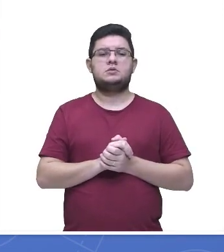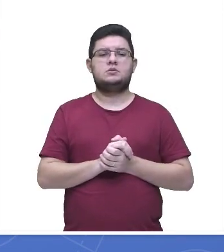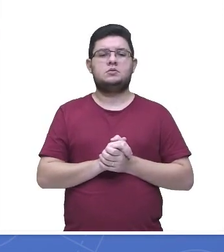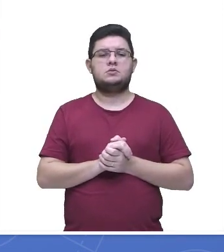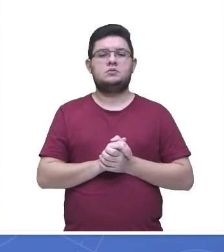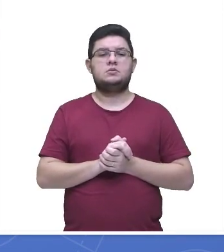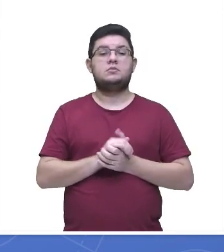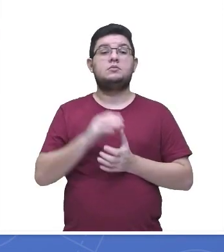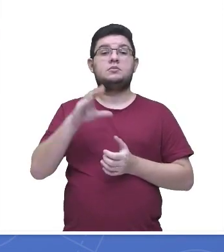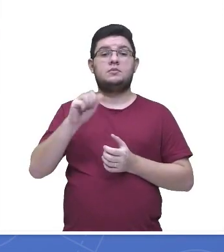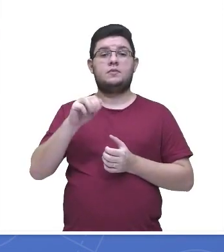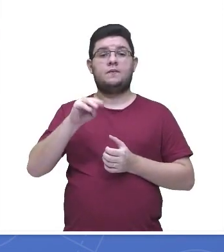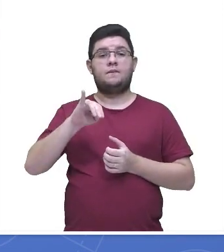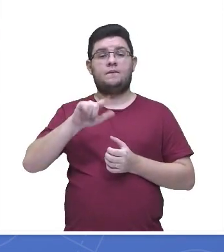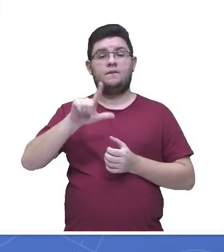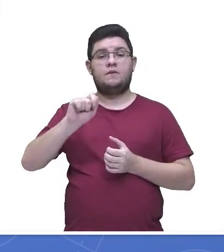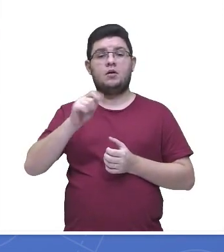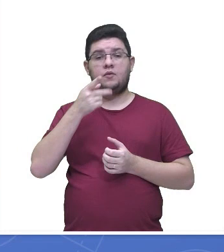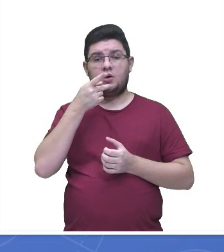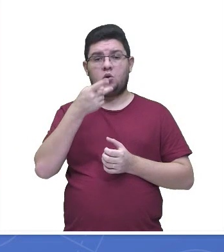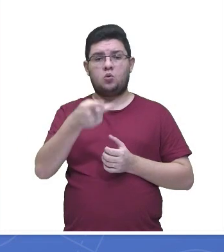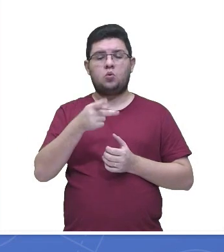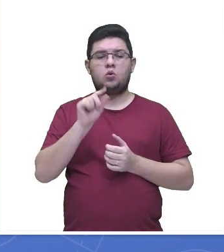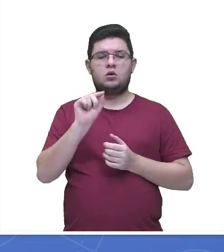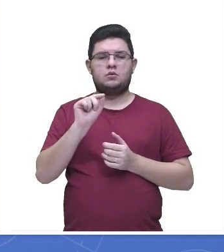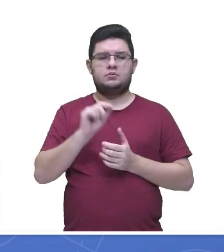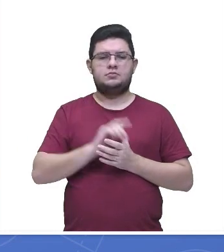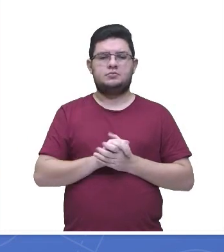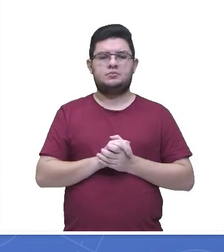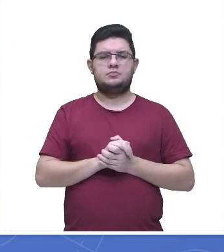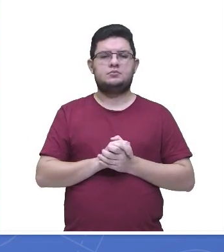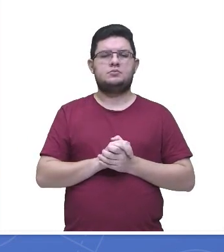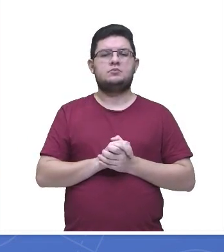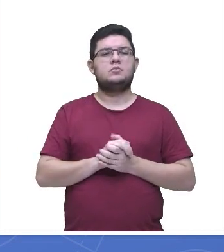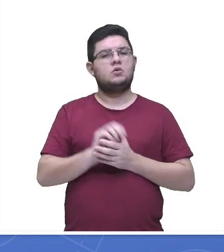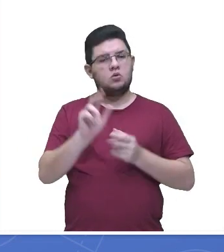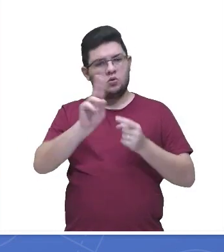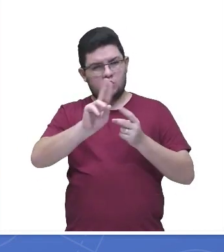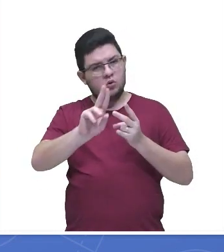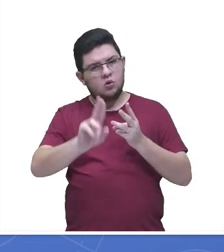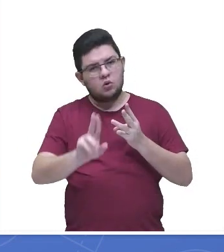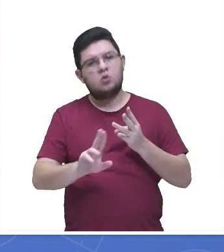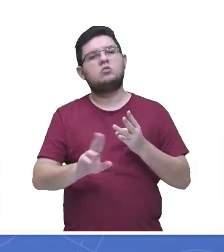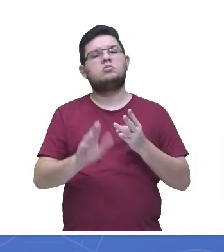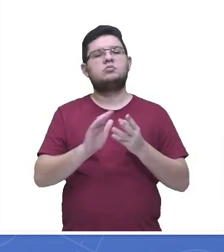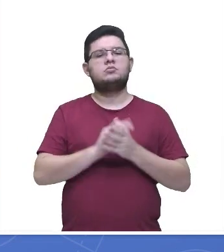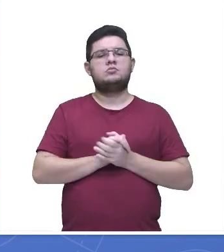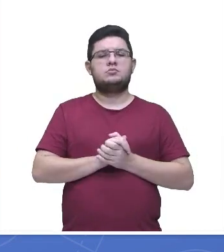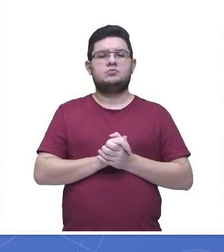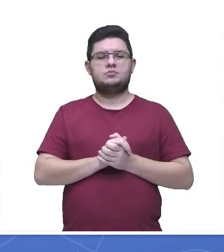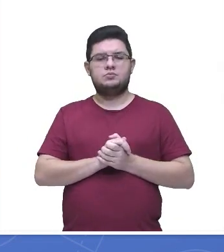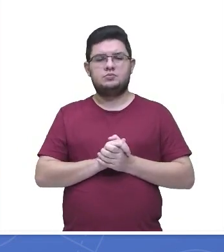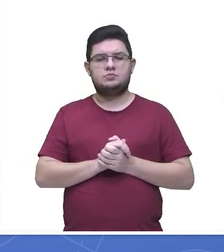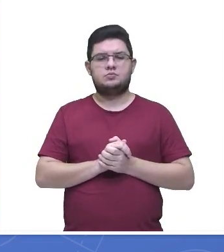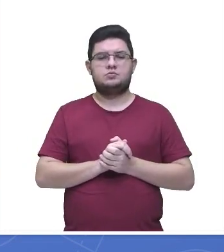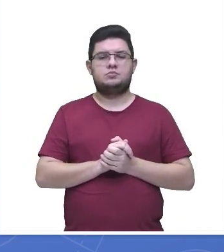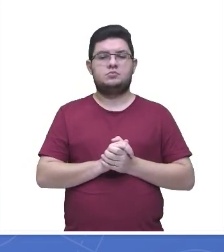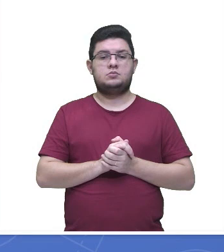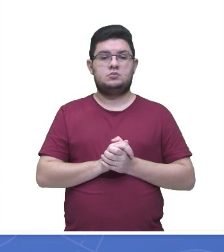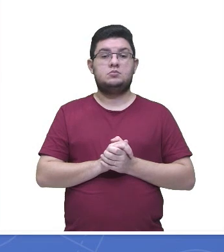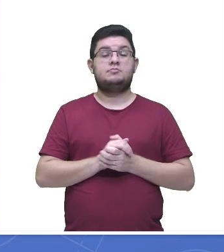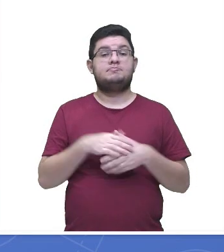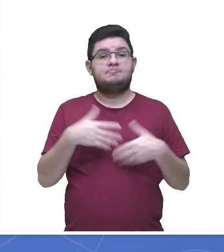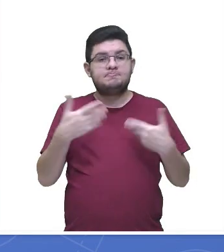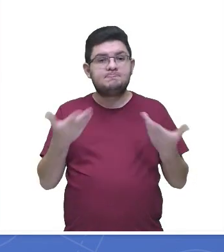A Camila, né, diz o seguinte, palmiforme, papiriforme e lopiriforme.